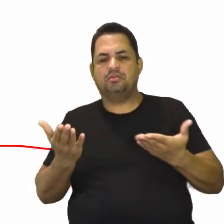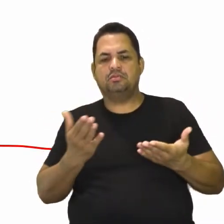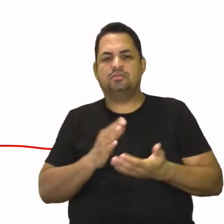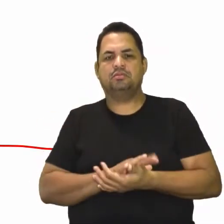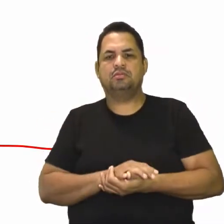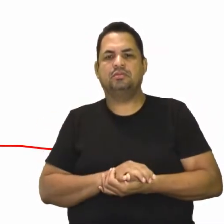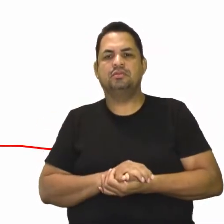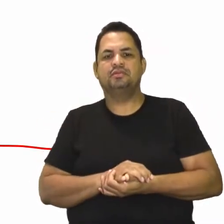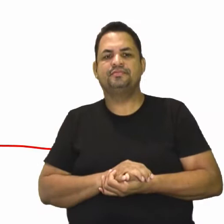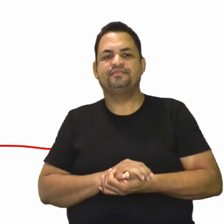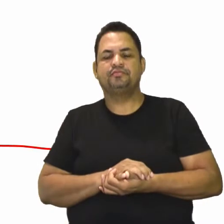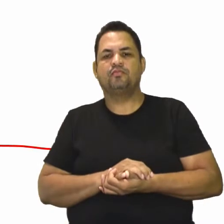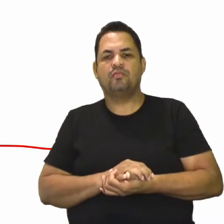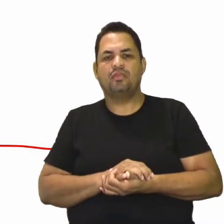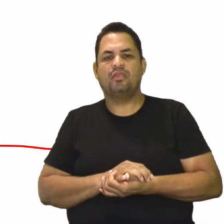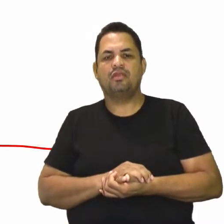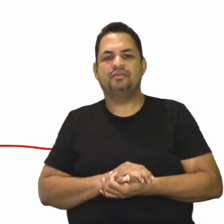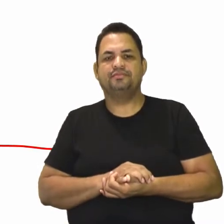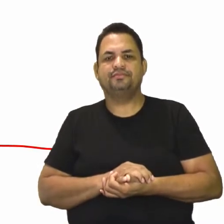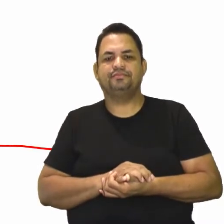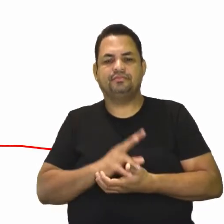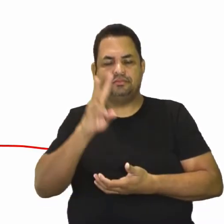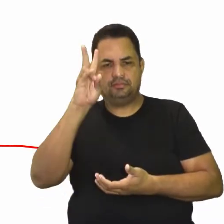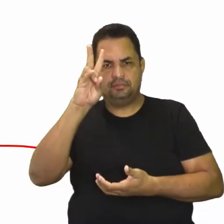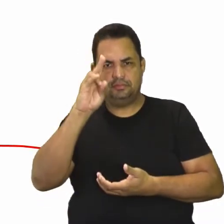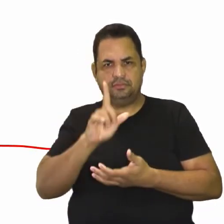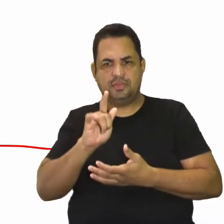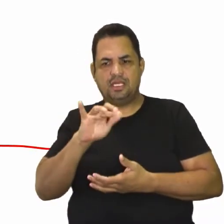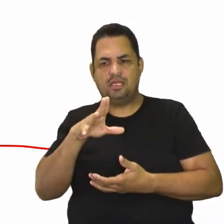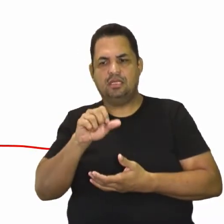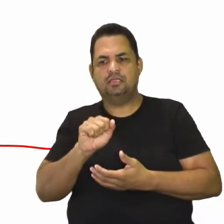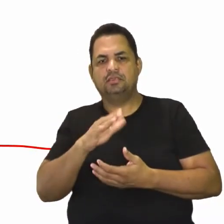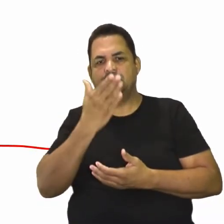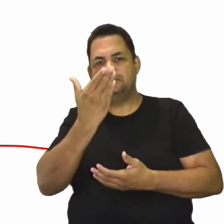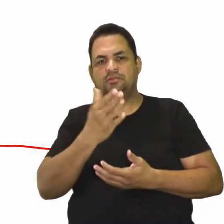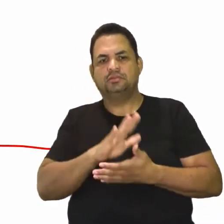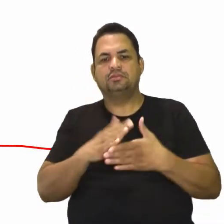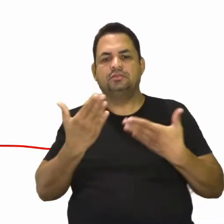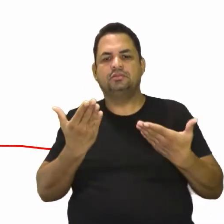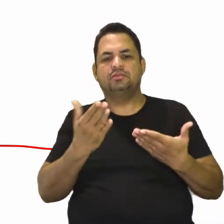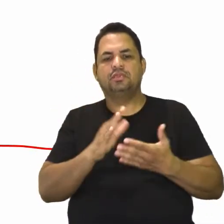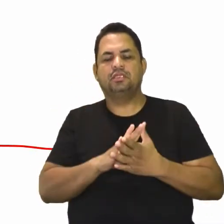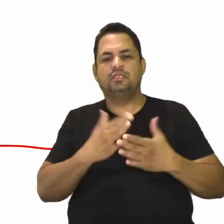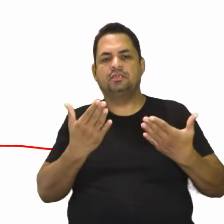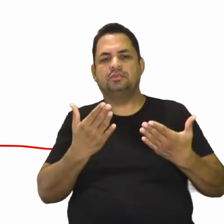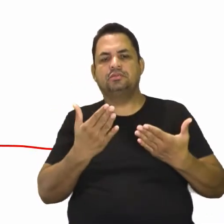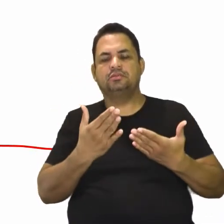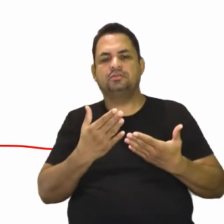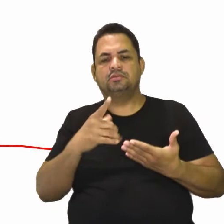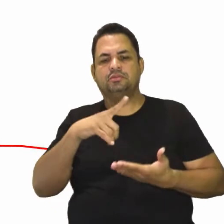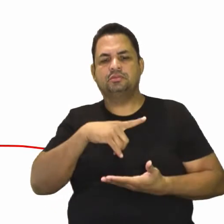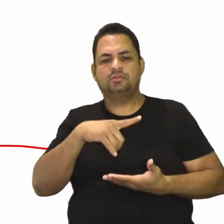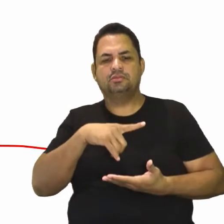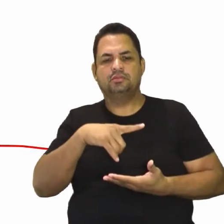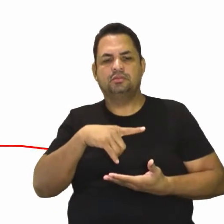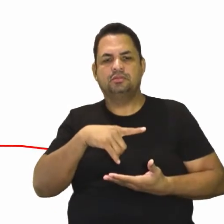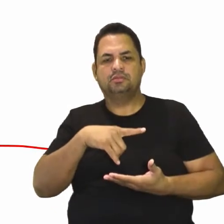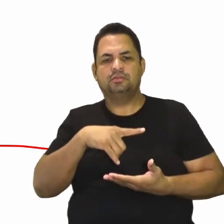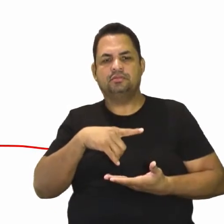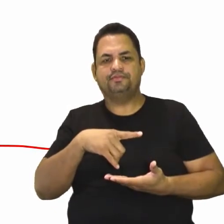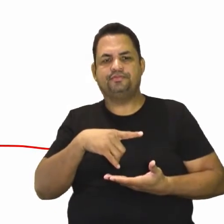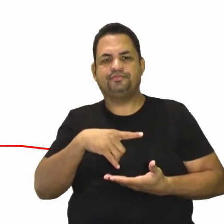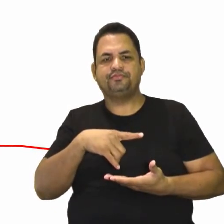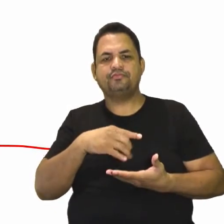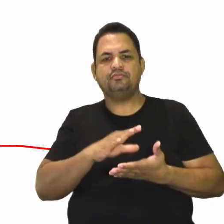já enfrentar. Lembrando que Geisel é da escola sorbonista. Geisel já era, apesar de ter uma